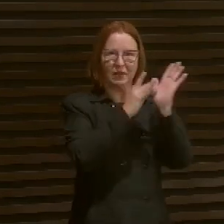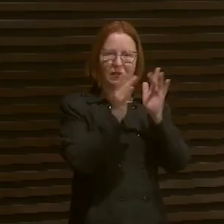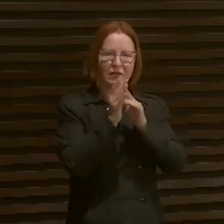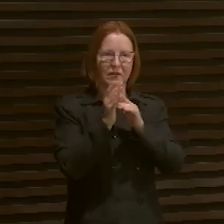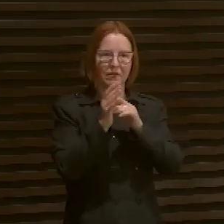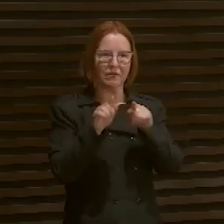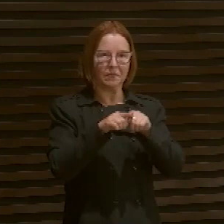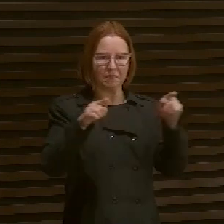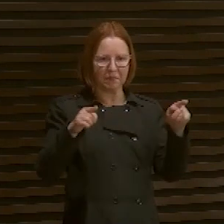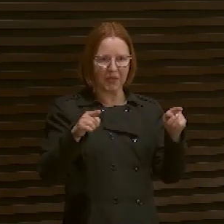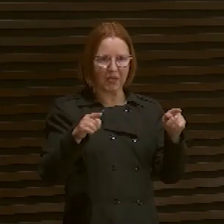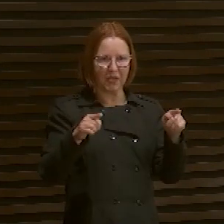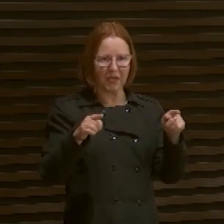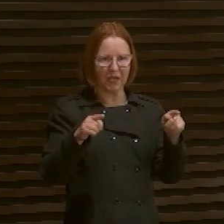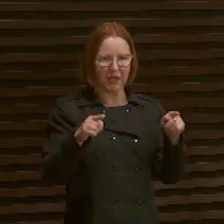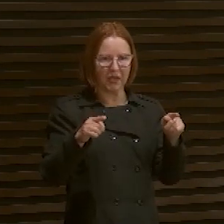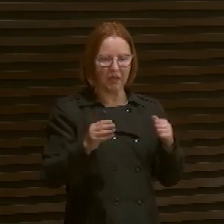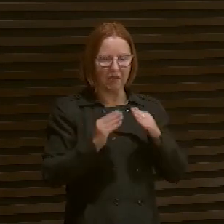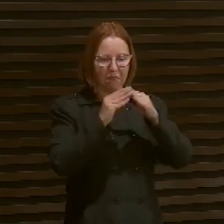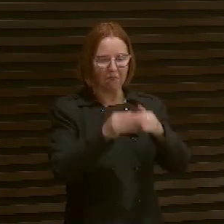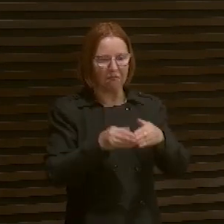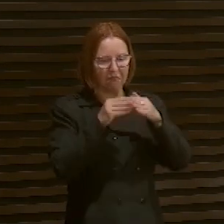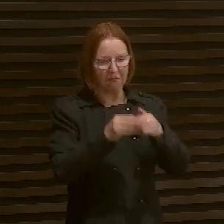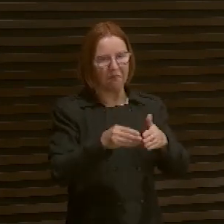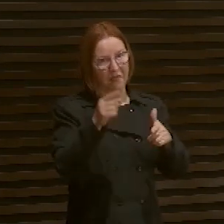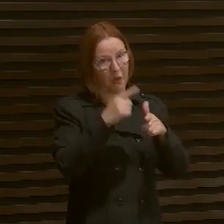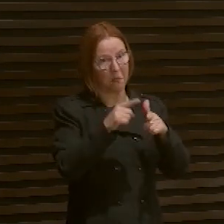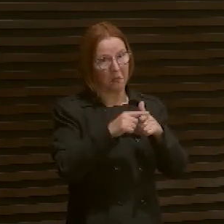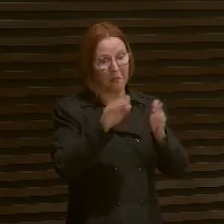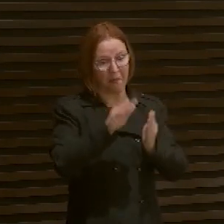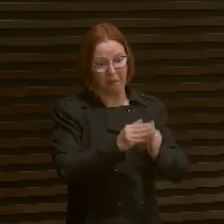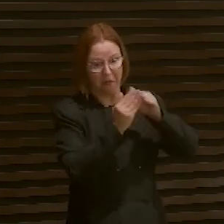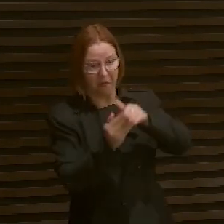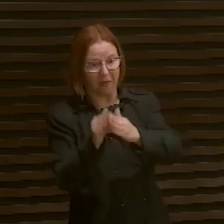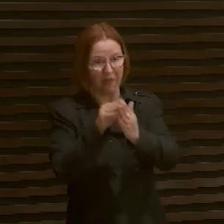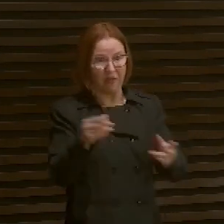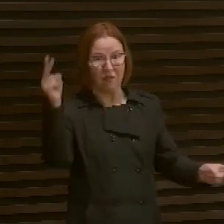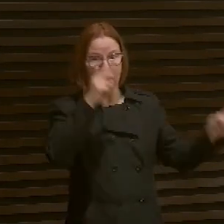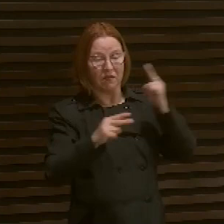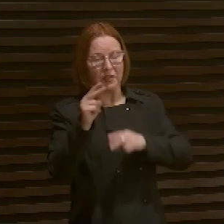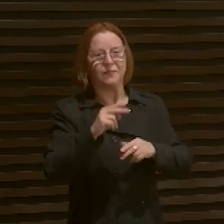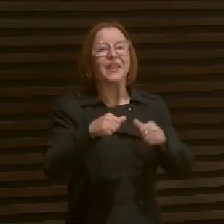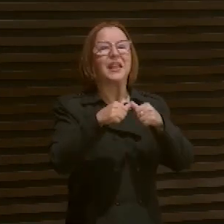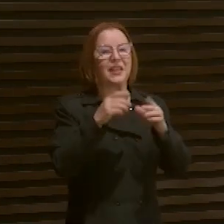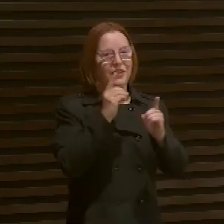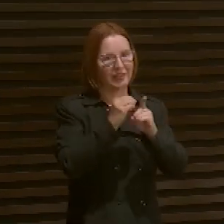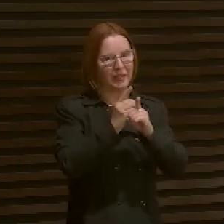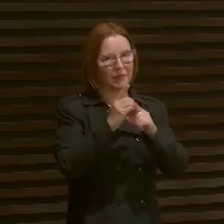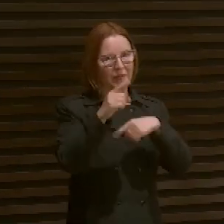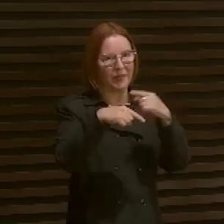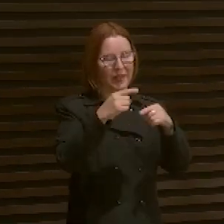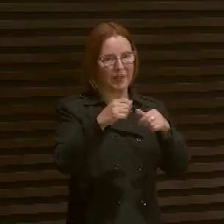irmãos, eles estão no meio de uma terrível tribulação. Esses discípulos que mais tarde se tornaram apóstolos, dos 12,